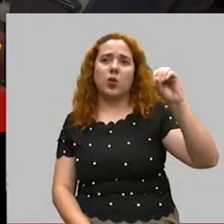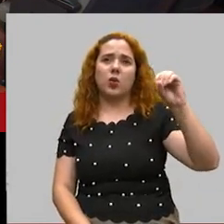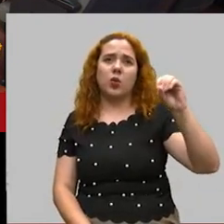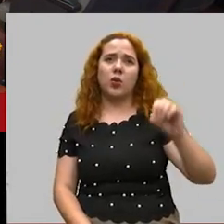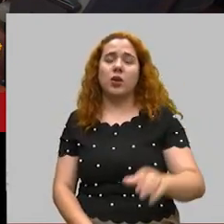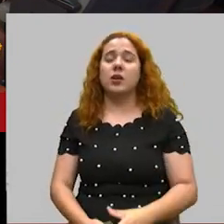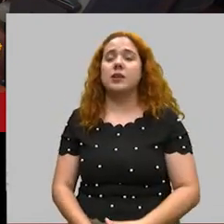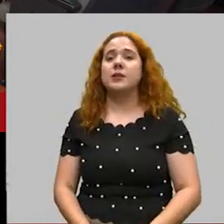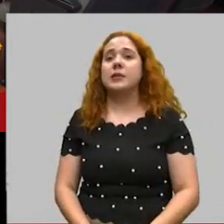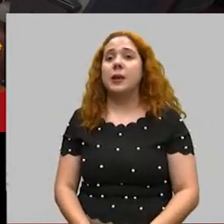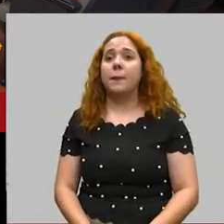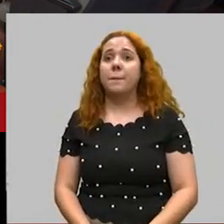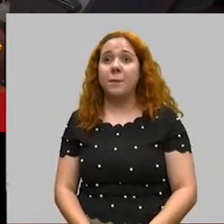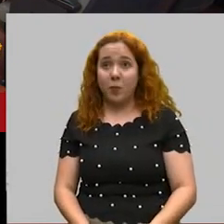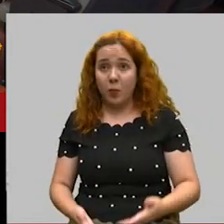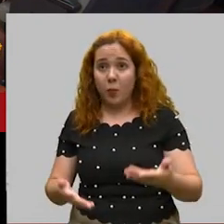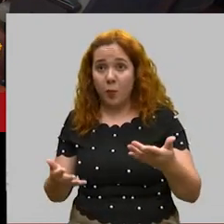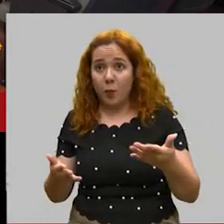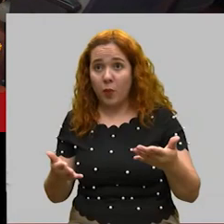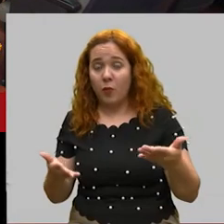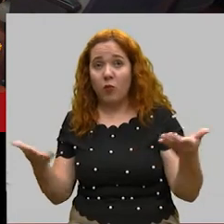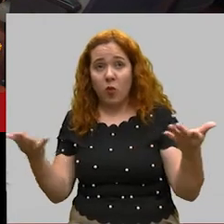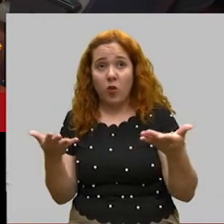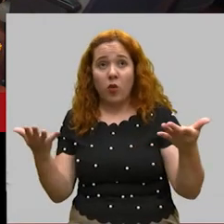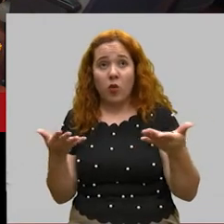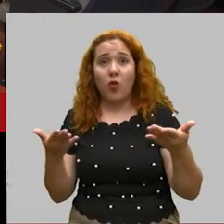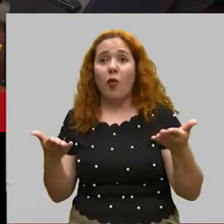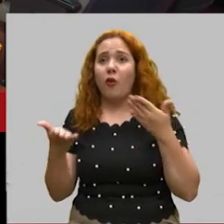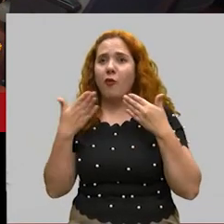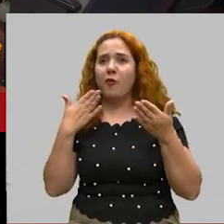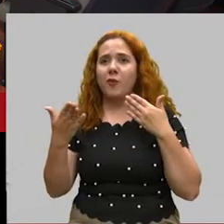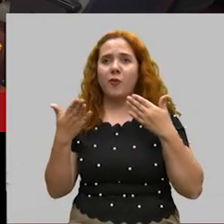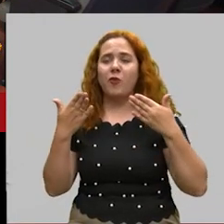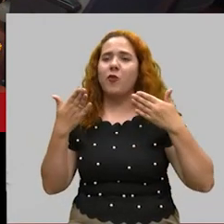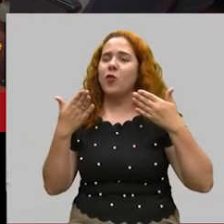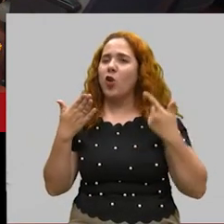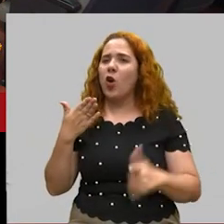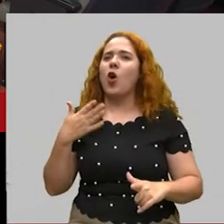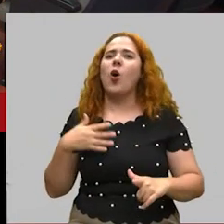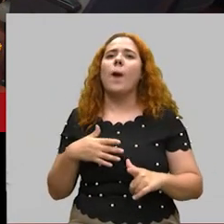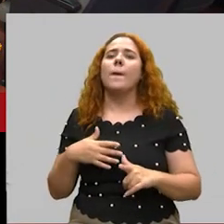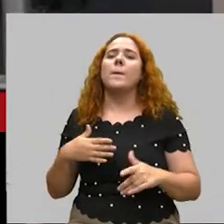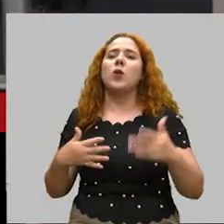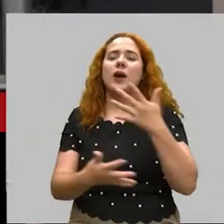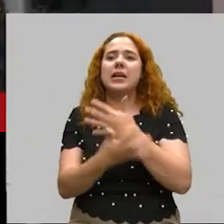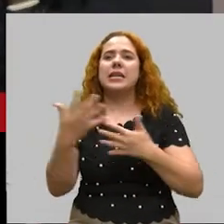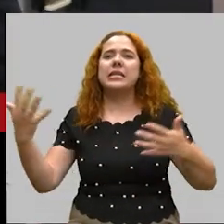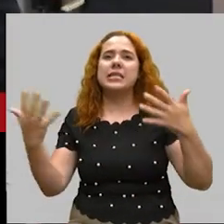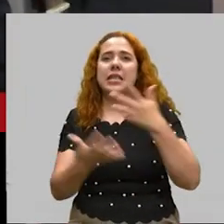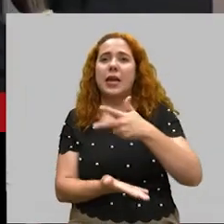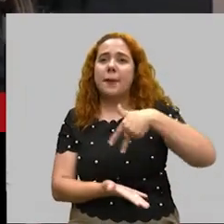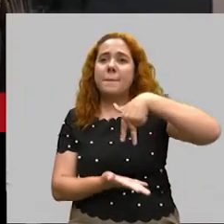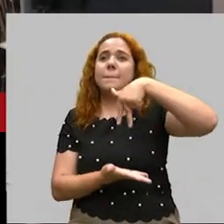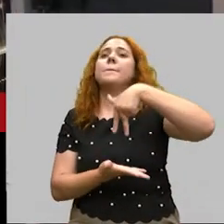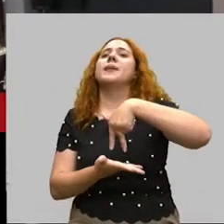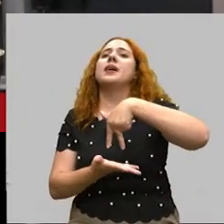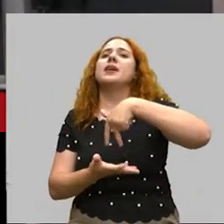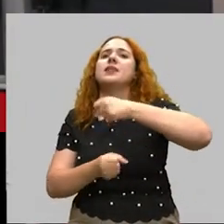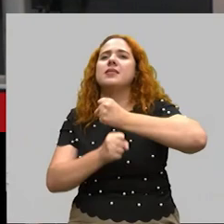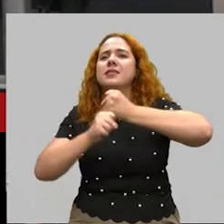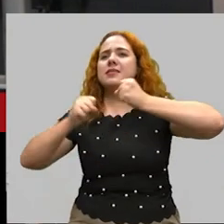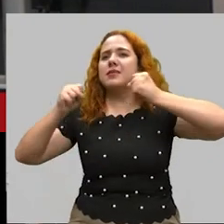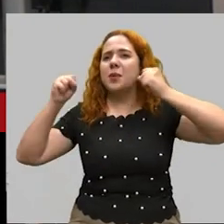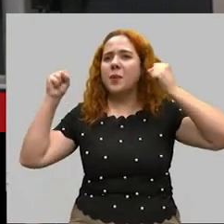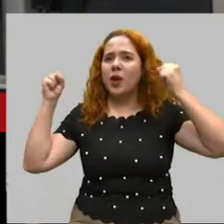Pimentel vamos pedir a companheirada para utilizar aí do gesto de se levantar pra gente dar uma espreguiçada